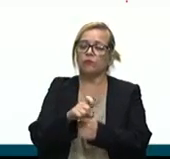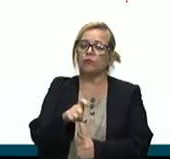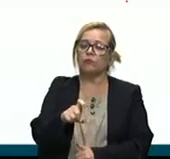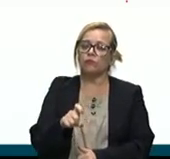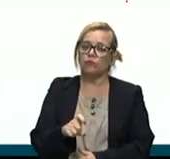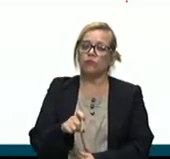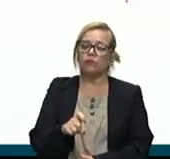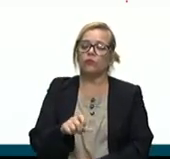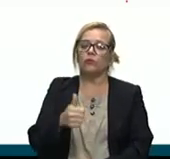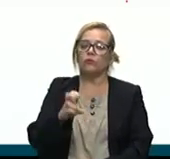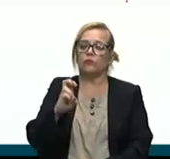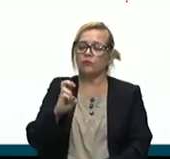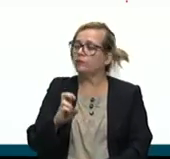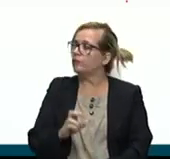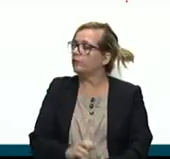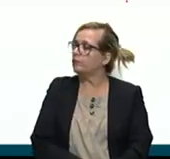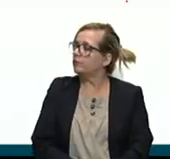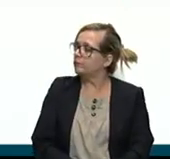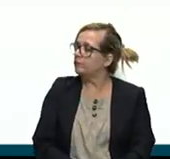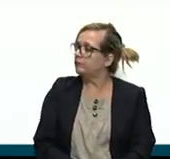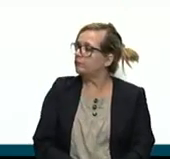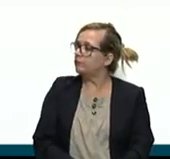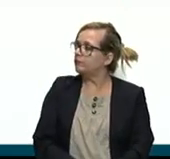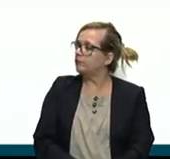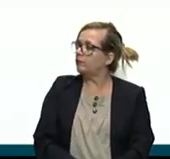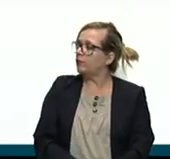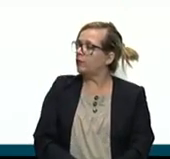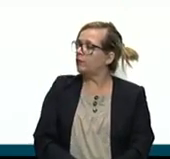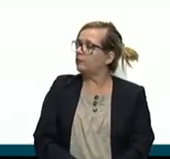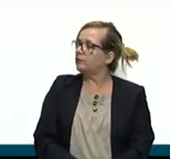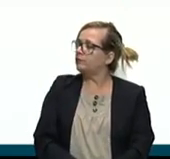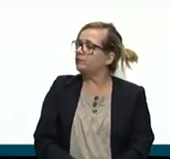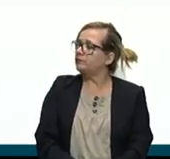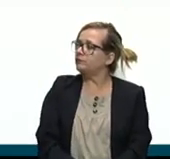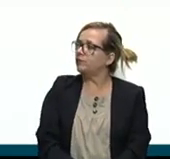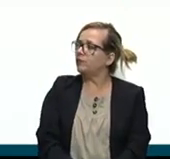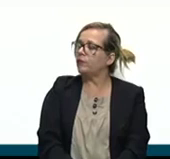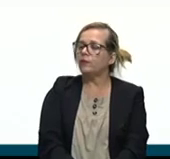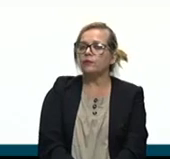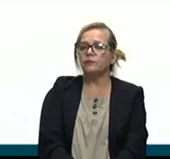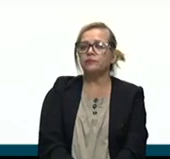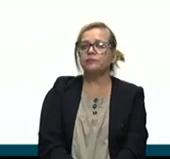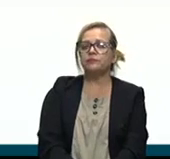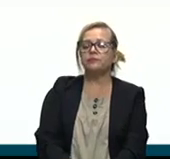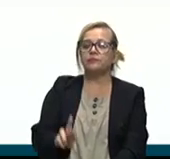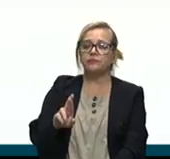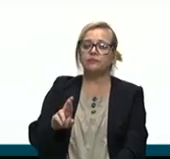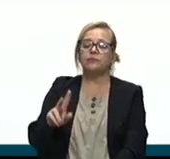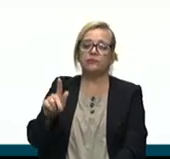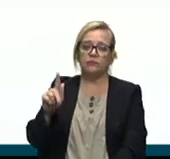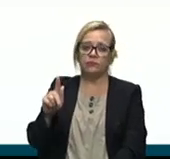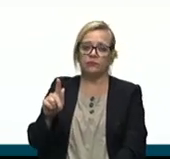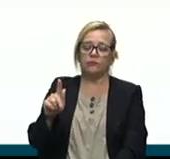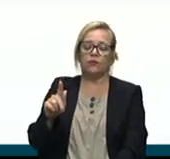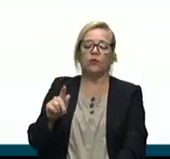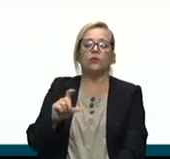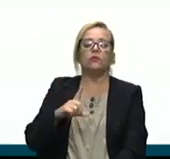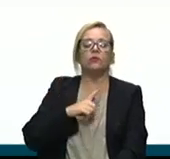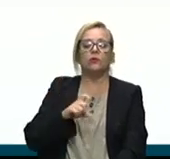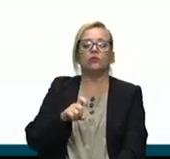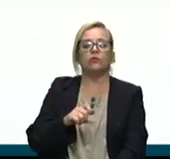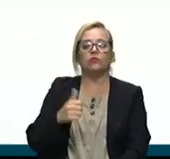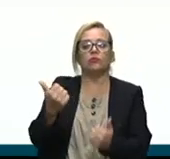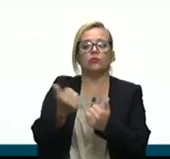por 15. Então, ó, aqui é a reta de regressão, y igual a 10,5x mais 4. Então, onde tem x, eu